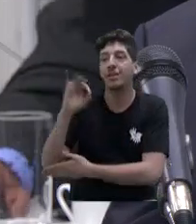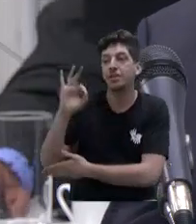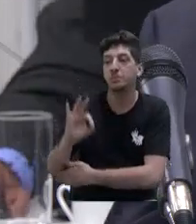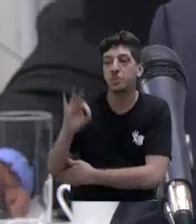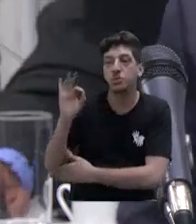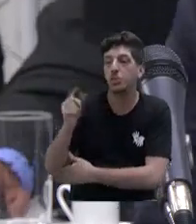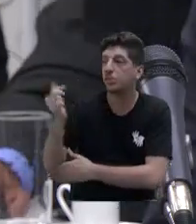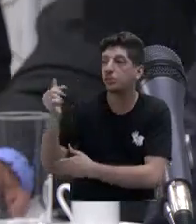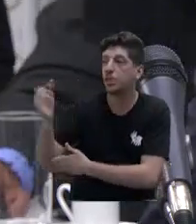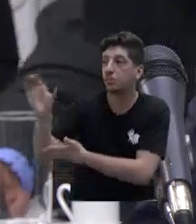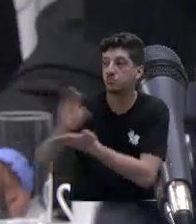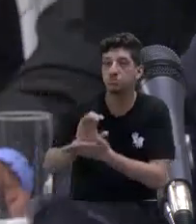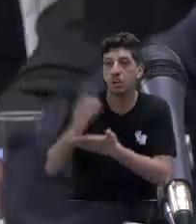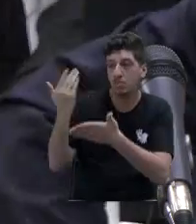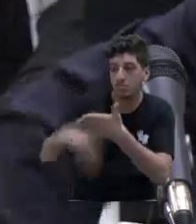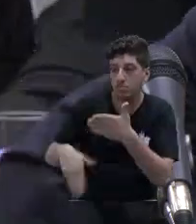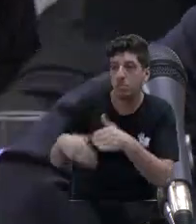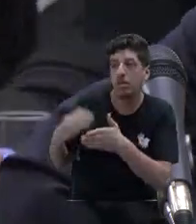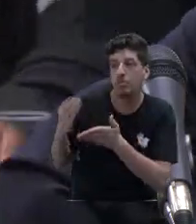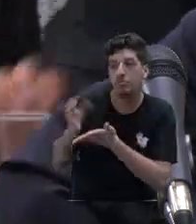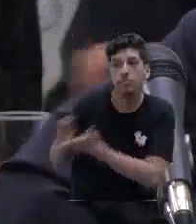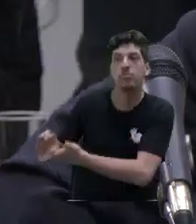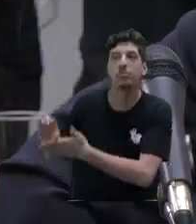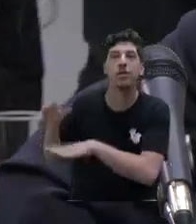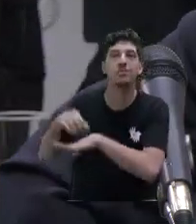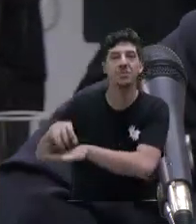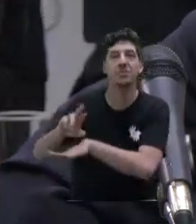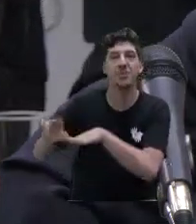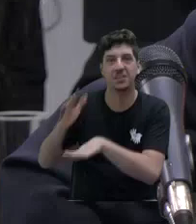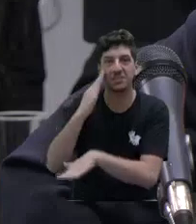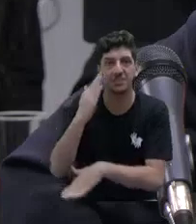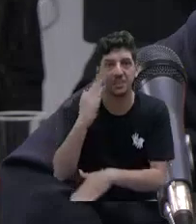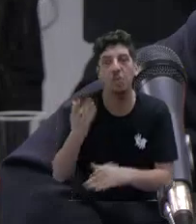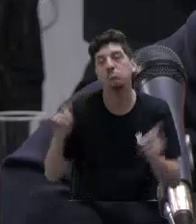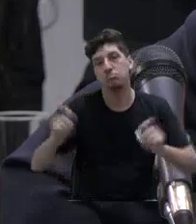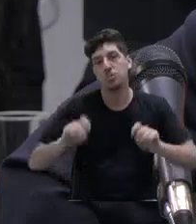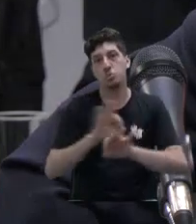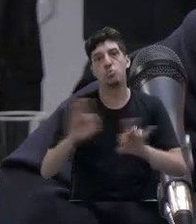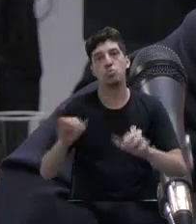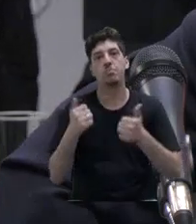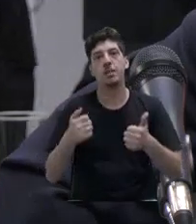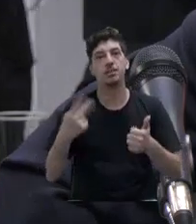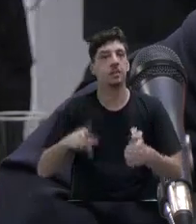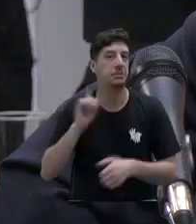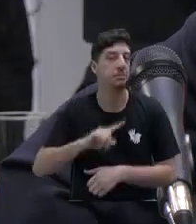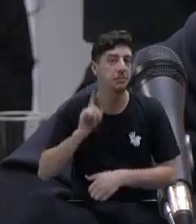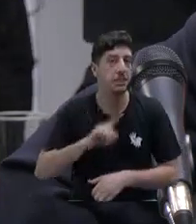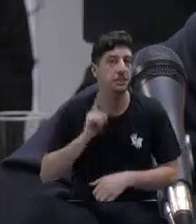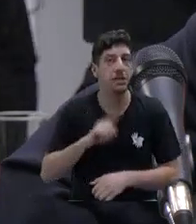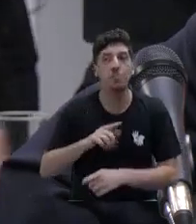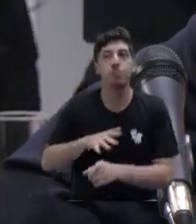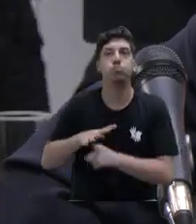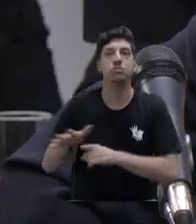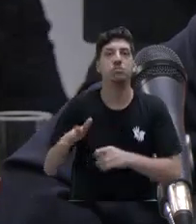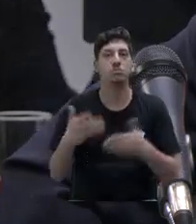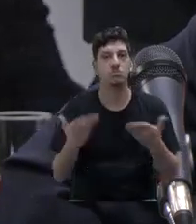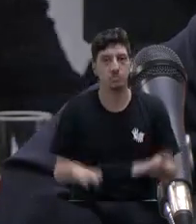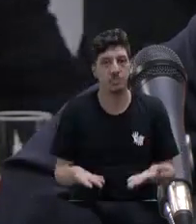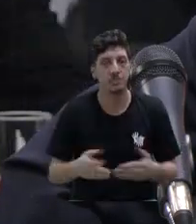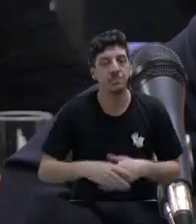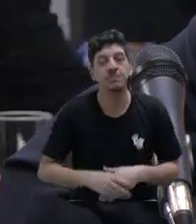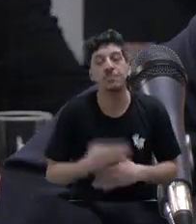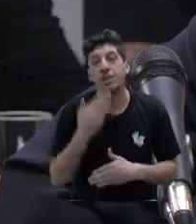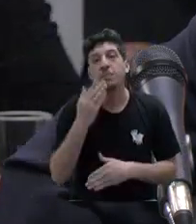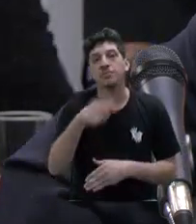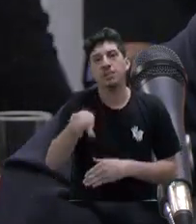recurso da arrecadação com essas novas permissões para ser destinado justamente ao turismo do nosso Estado. Então, eu